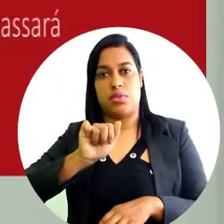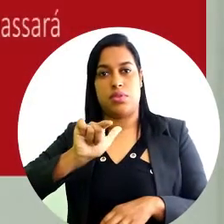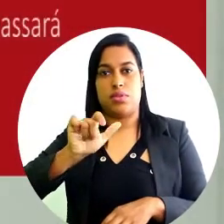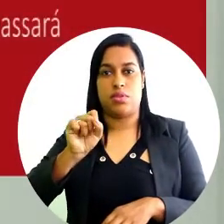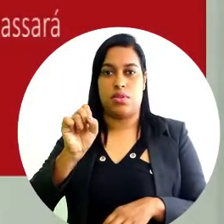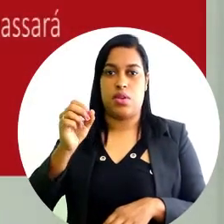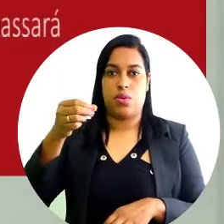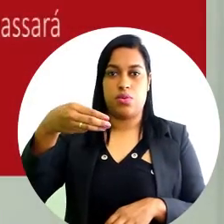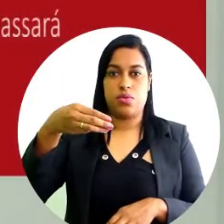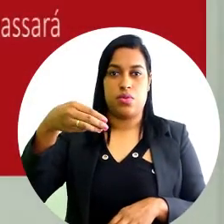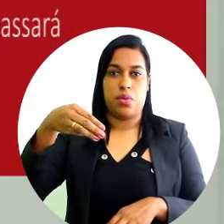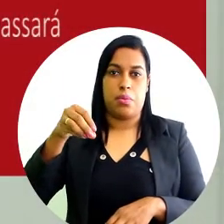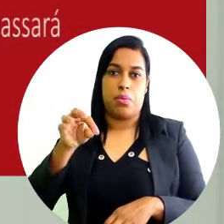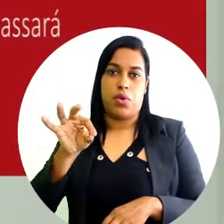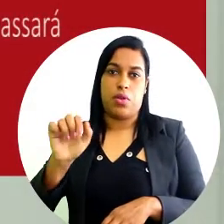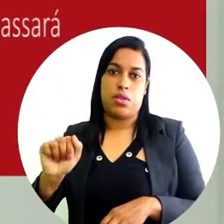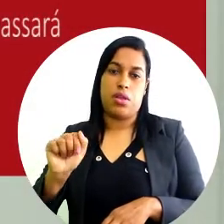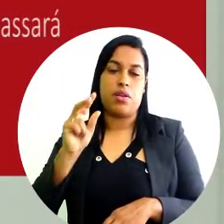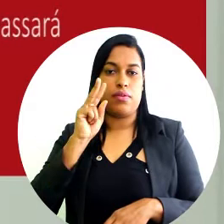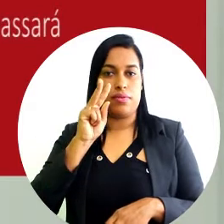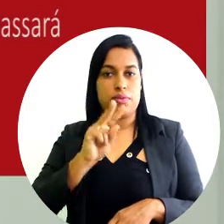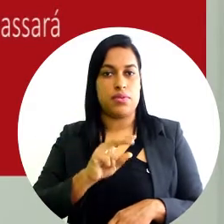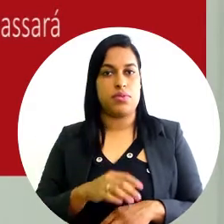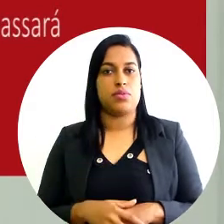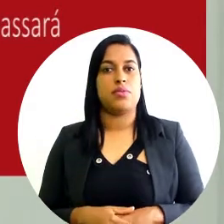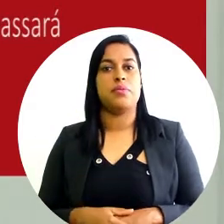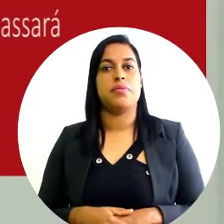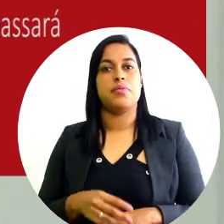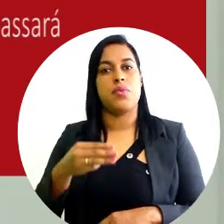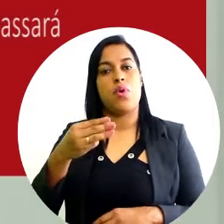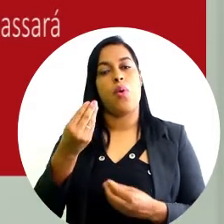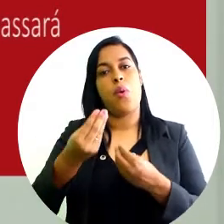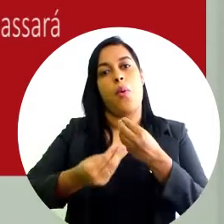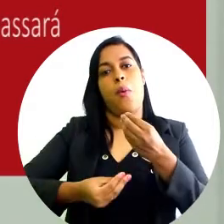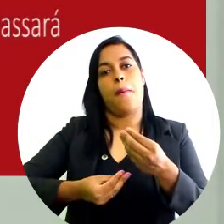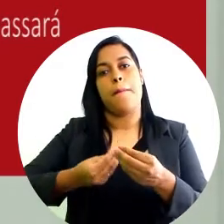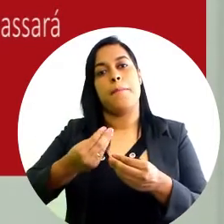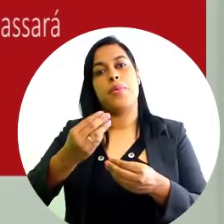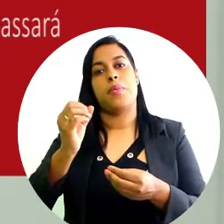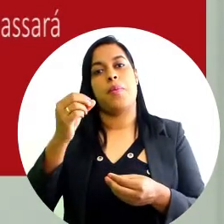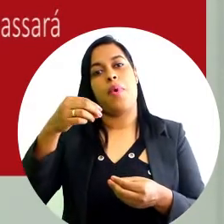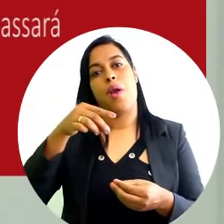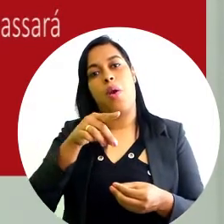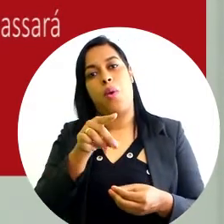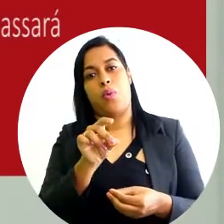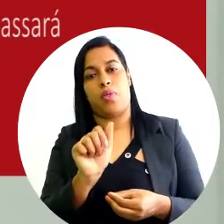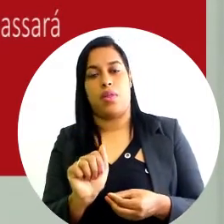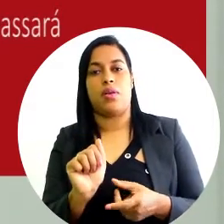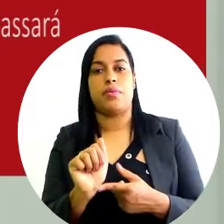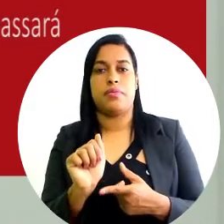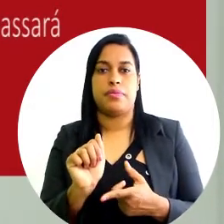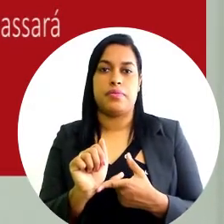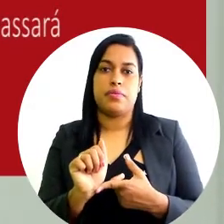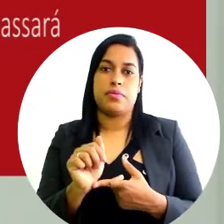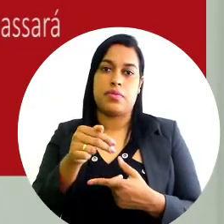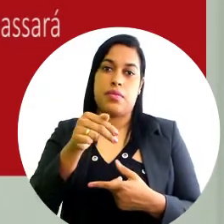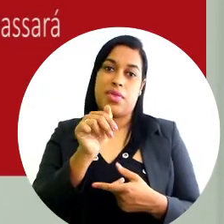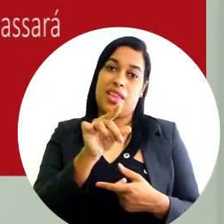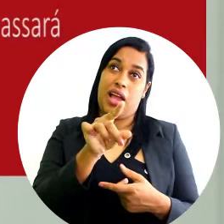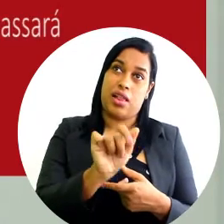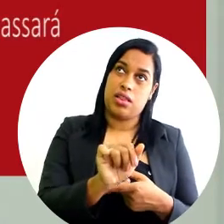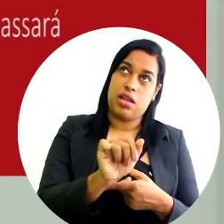Nelson Motta, interpretada por Lulu Santos, Como uma Onda. Se você lembra um pouco da letra, ela começa mais ou menos